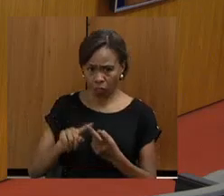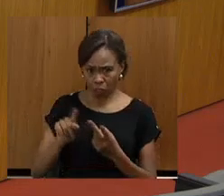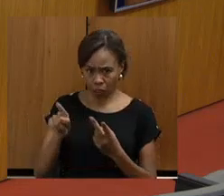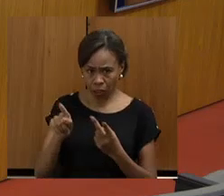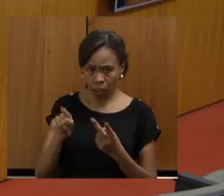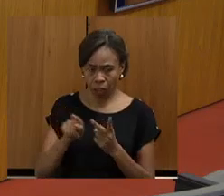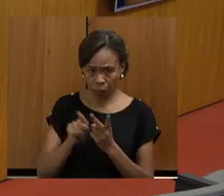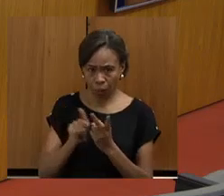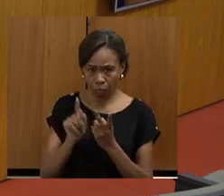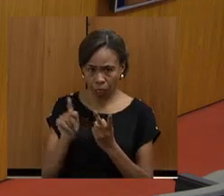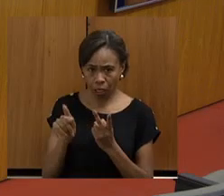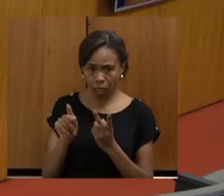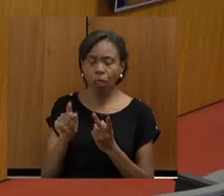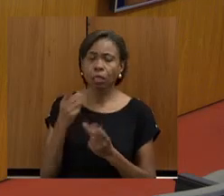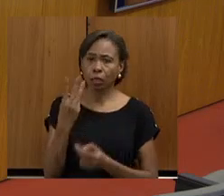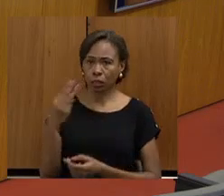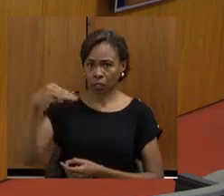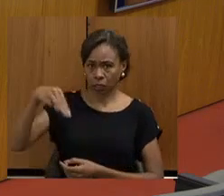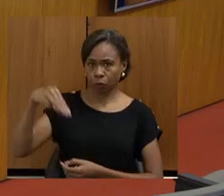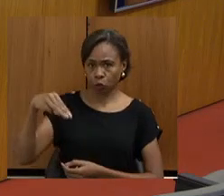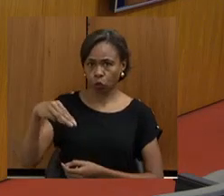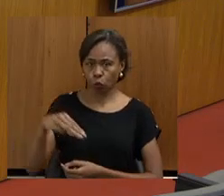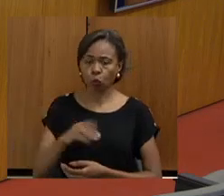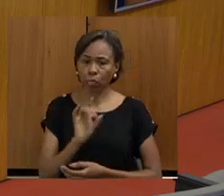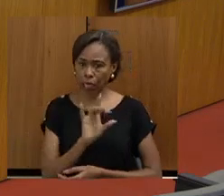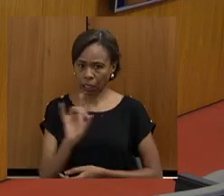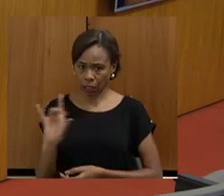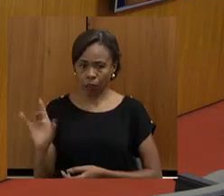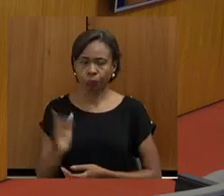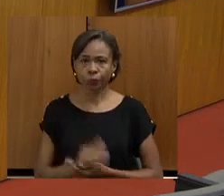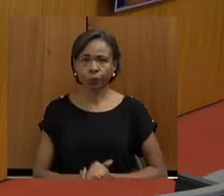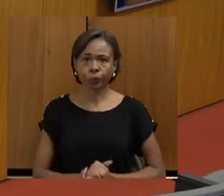doutor Eduardo, então, três minutos aqui para cada citado.